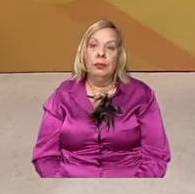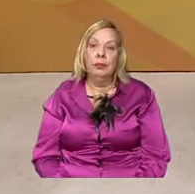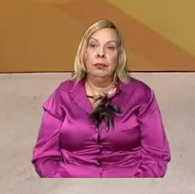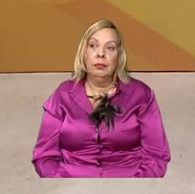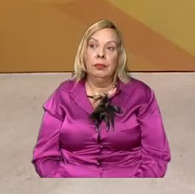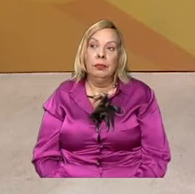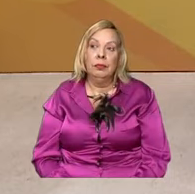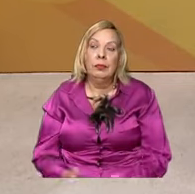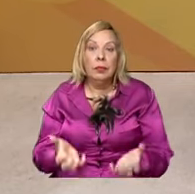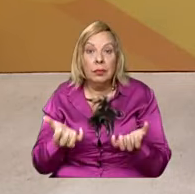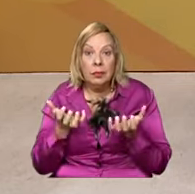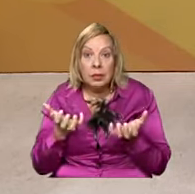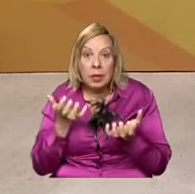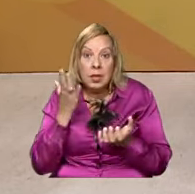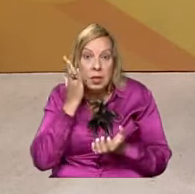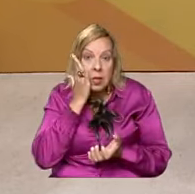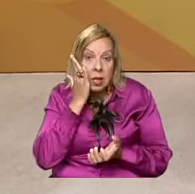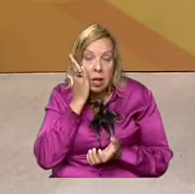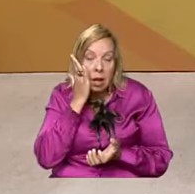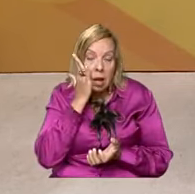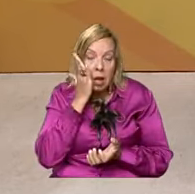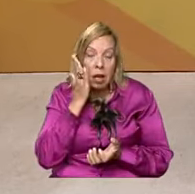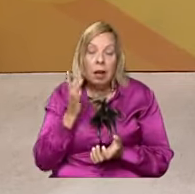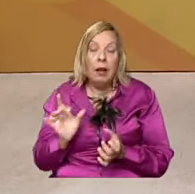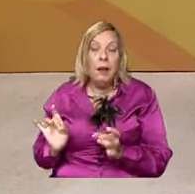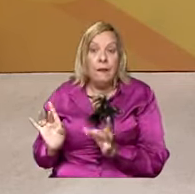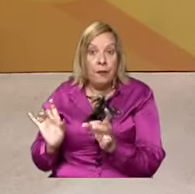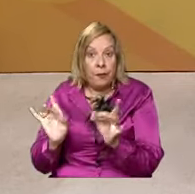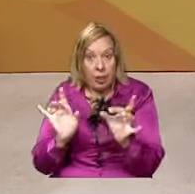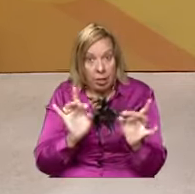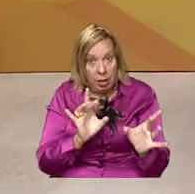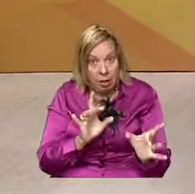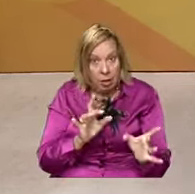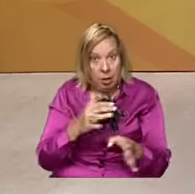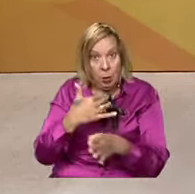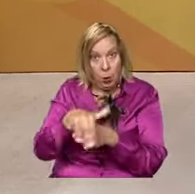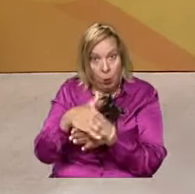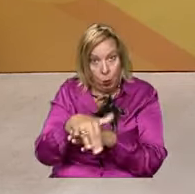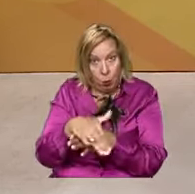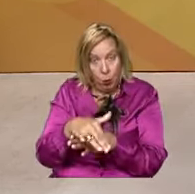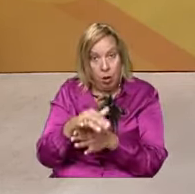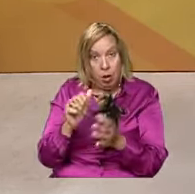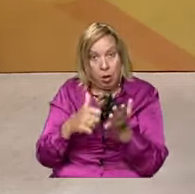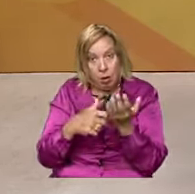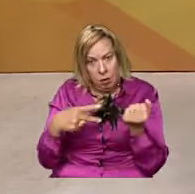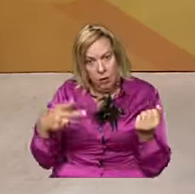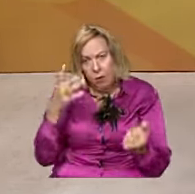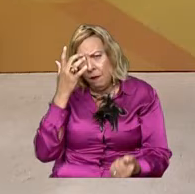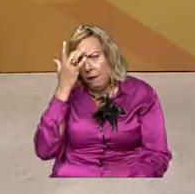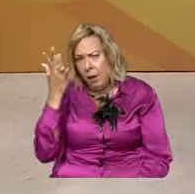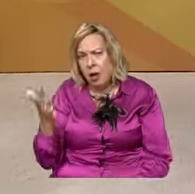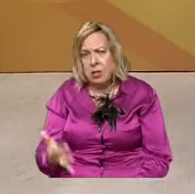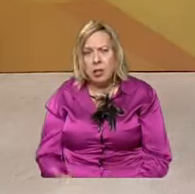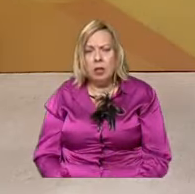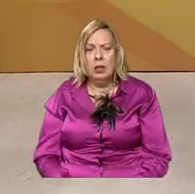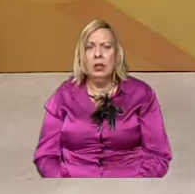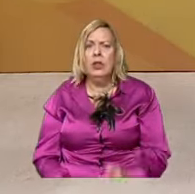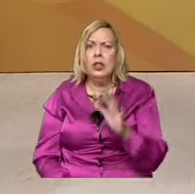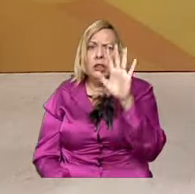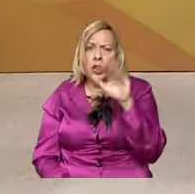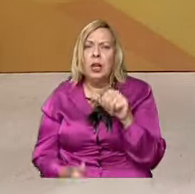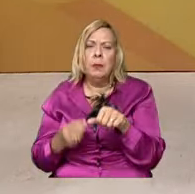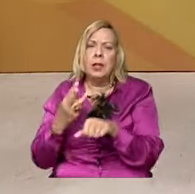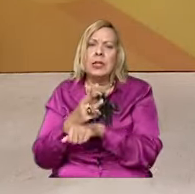se você quer saber como se tornar um revendedor Caju Cap, também é super fácil, né? Gente, é só chamar no